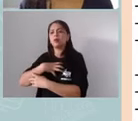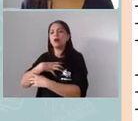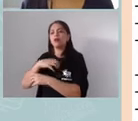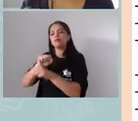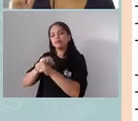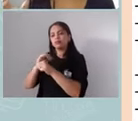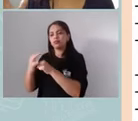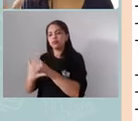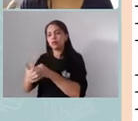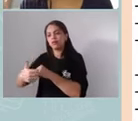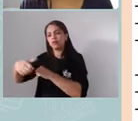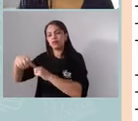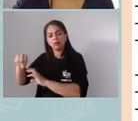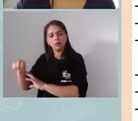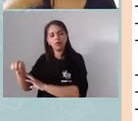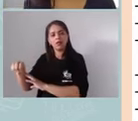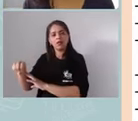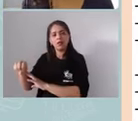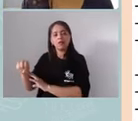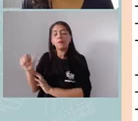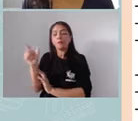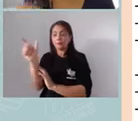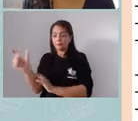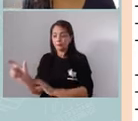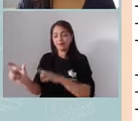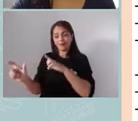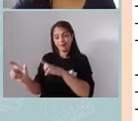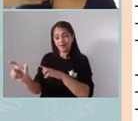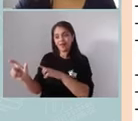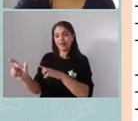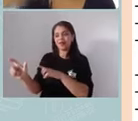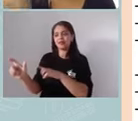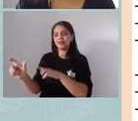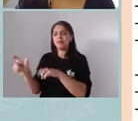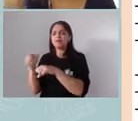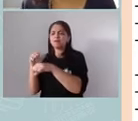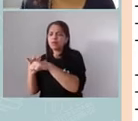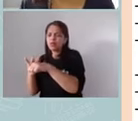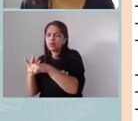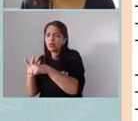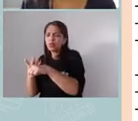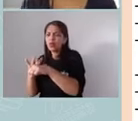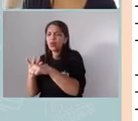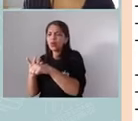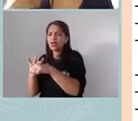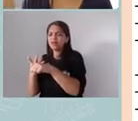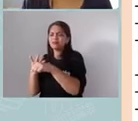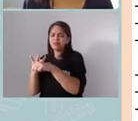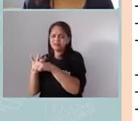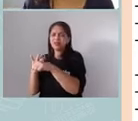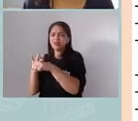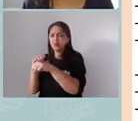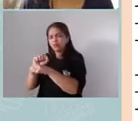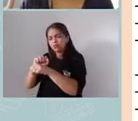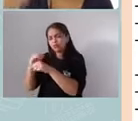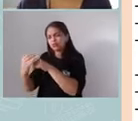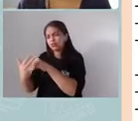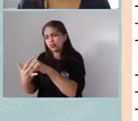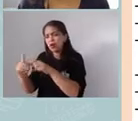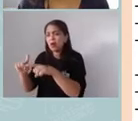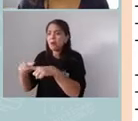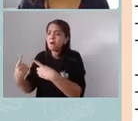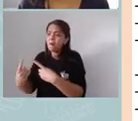Covid-19. São justamente aquelas pessoas que foram infectadas, né, adquiriram, pegaram o vírus, mas por alguma razão